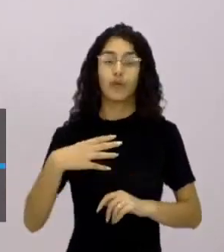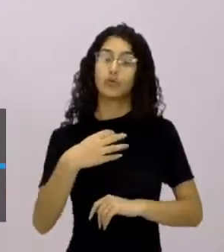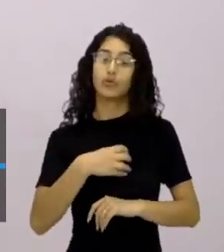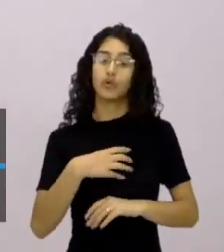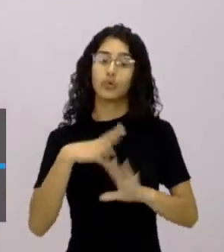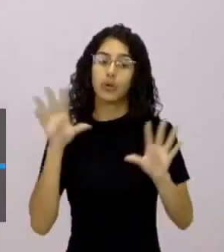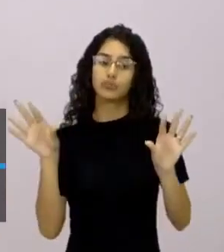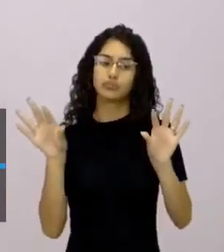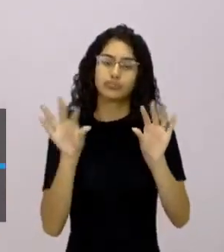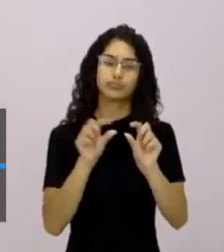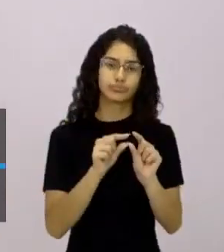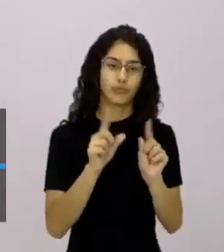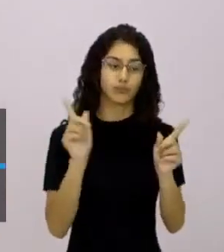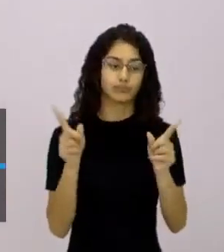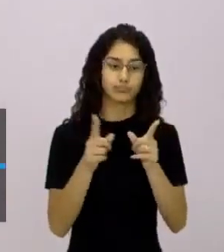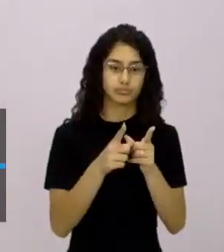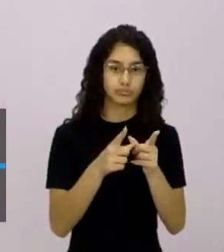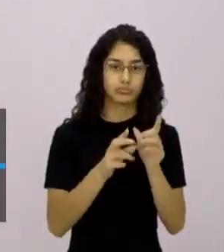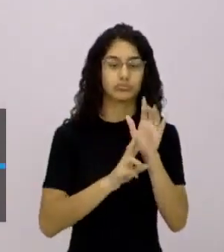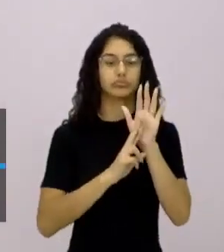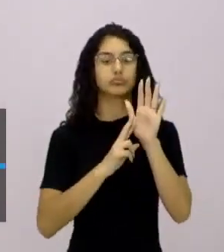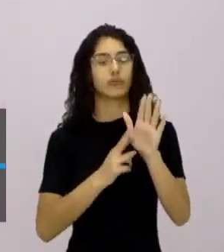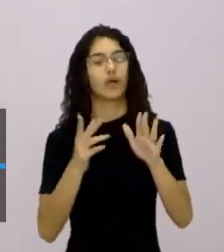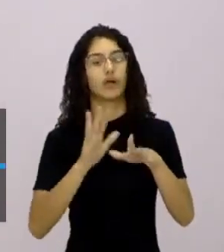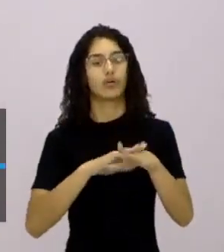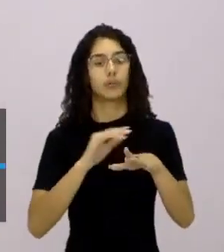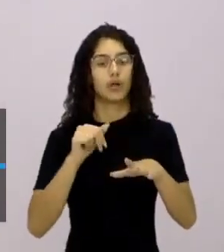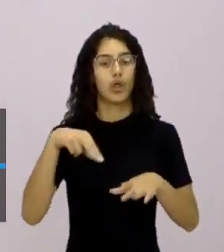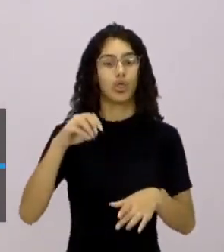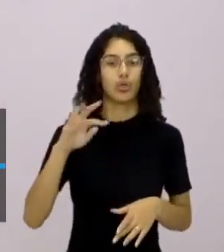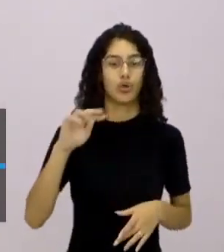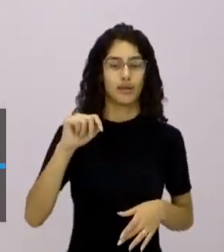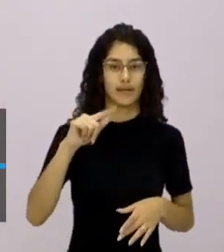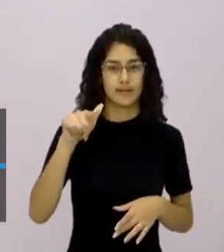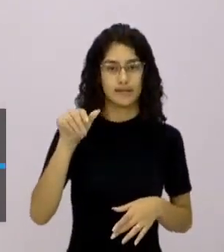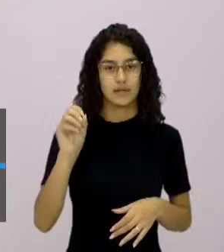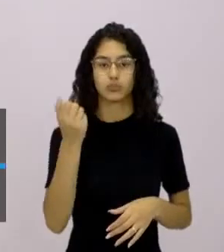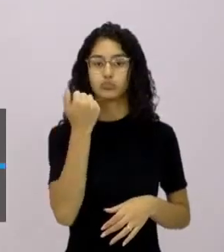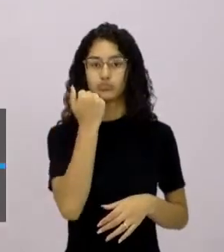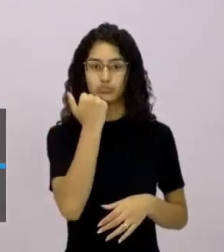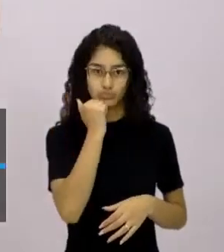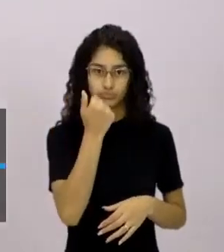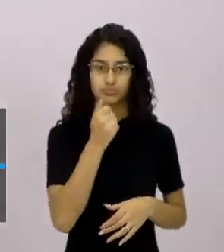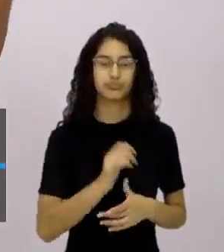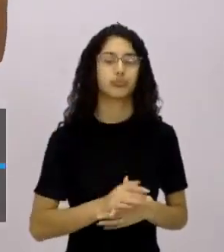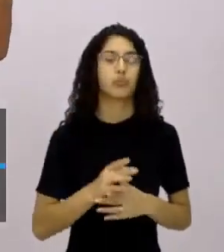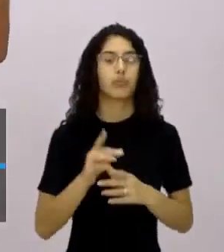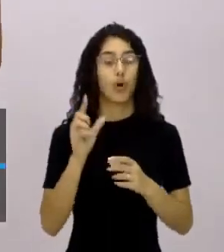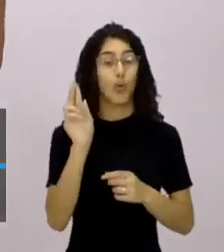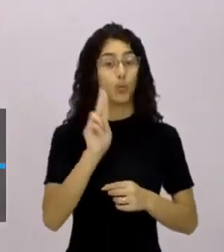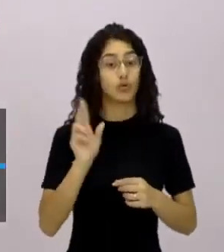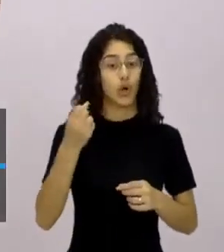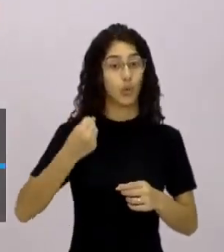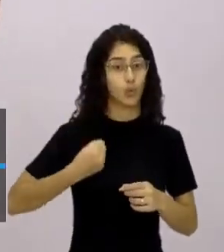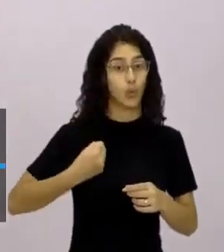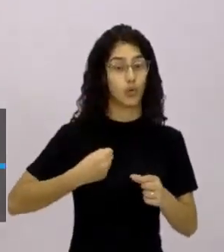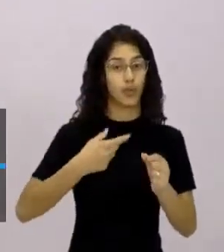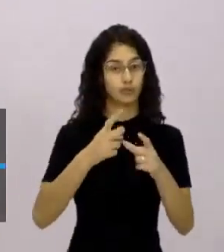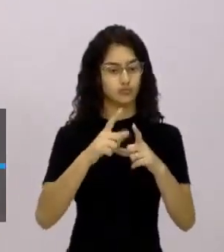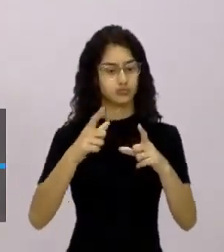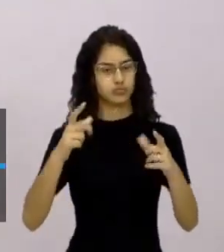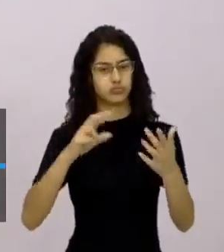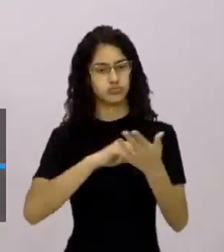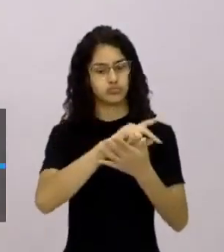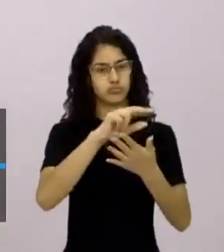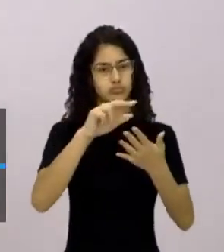mais curta. Tá? Essa representação é chamada de notação científica. Então, é a gente pegar este número que é muito grande, que